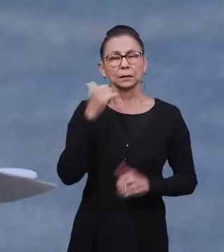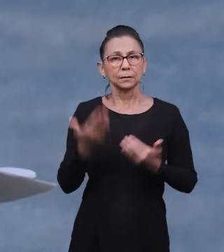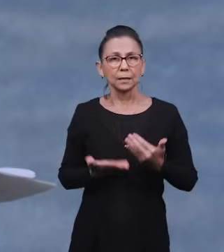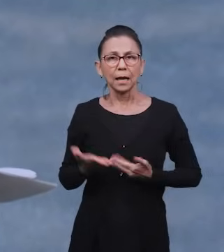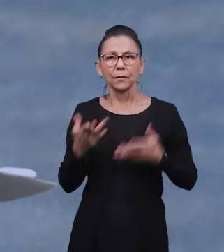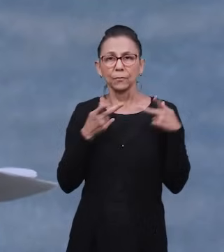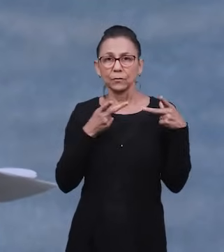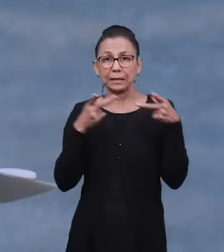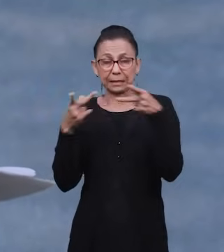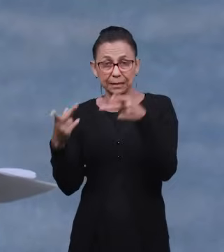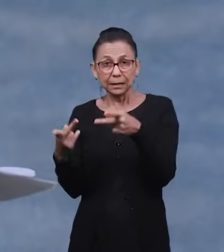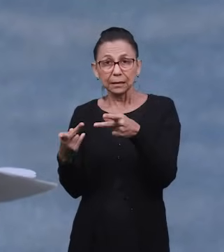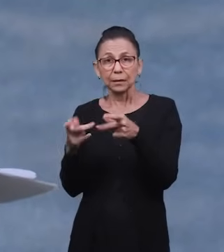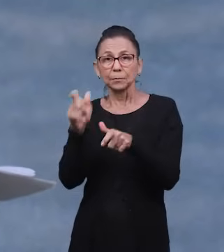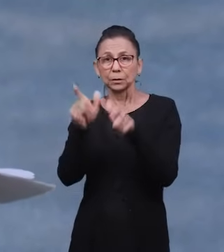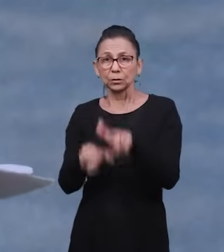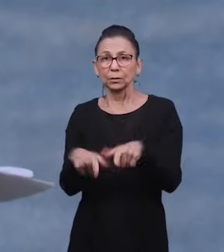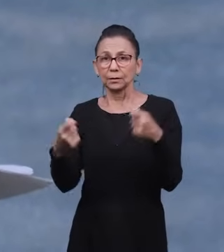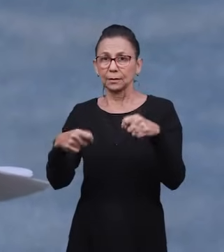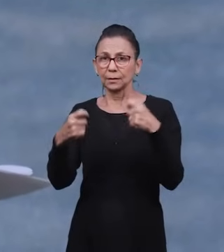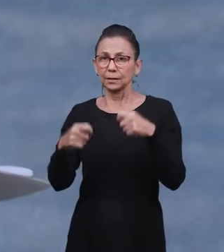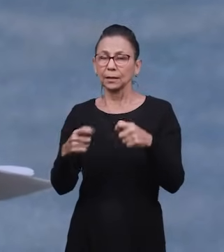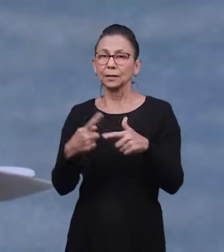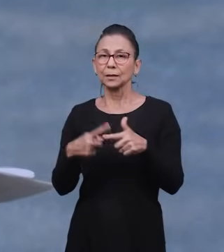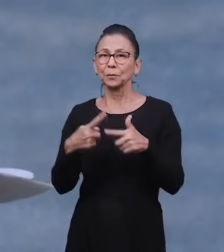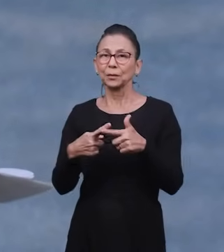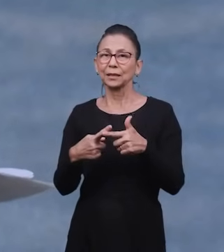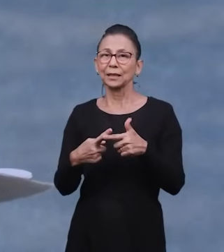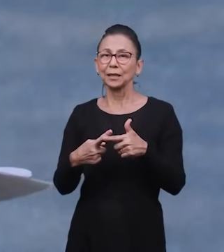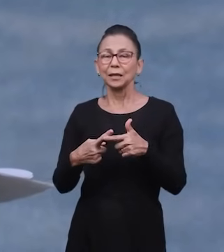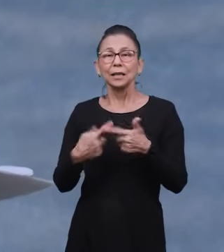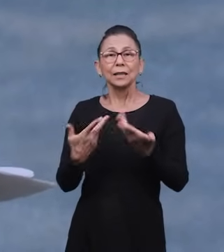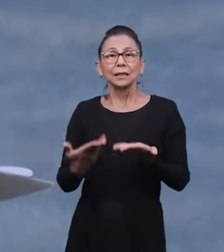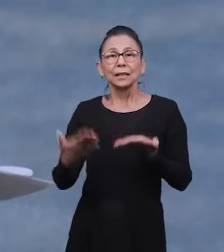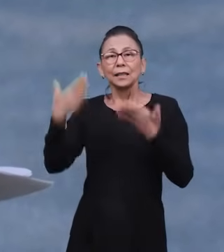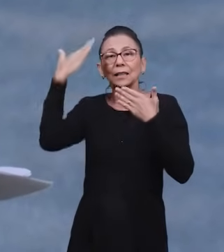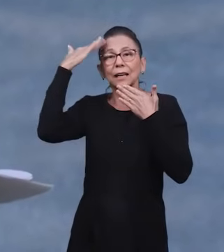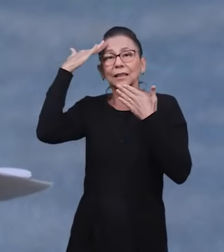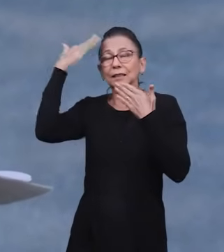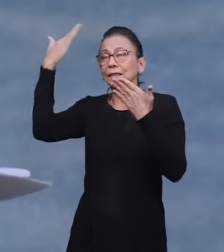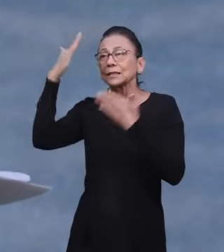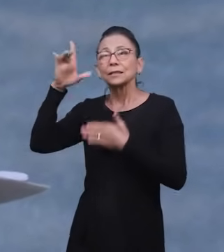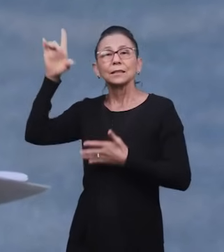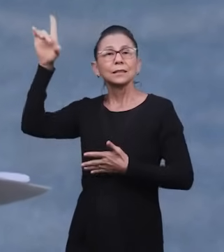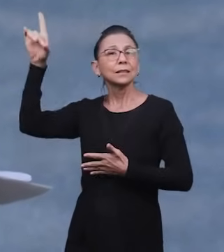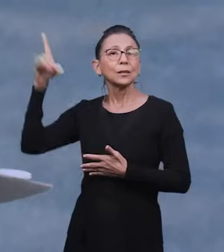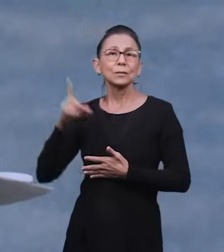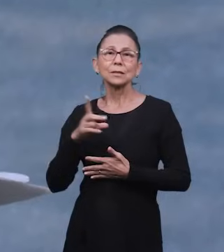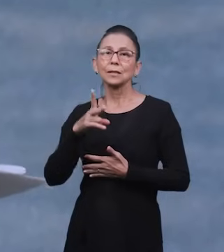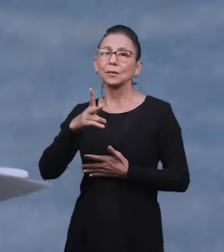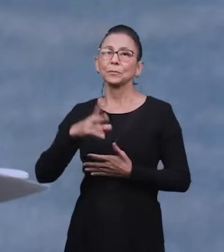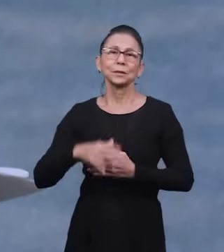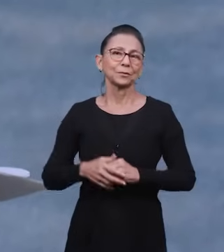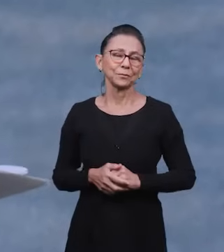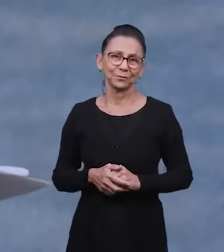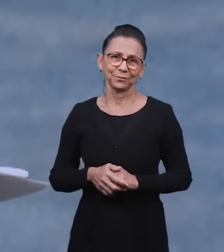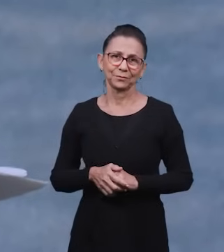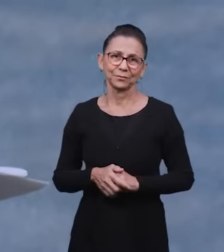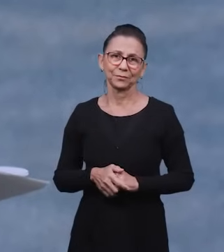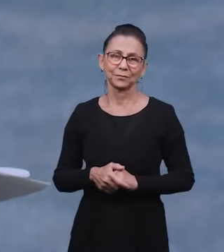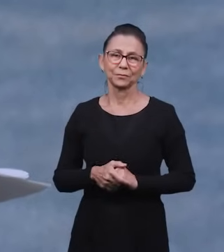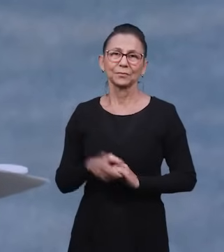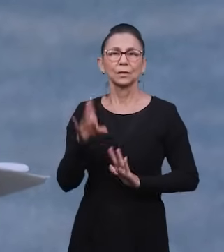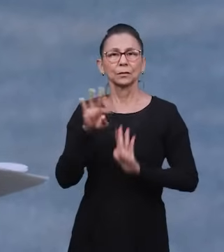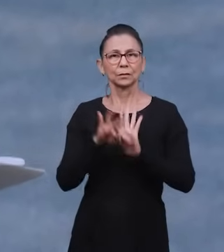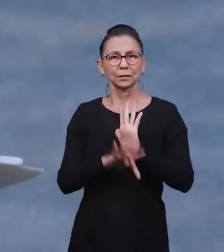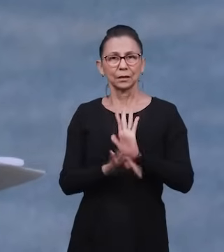Quando o homem tem esse sentimento, ele nada abala a fé, enquanto houver